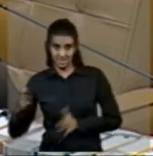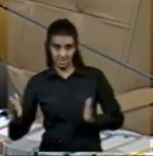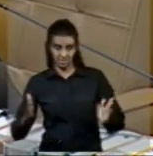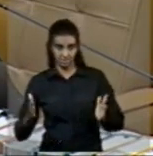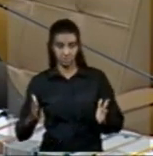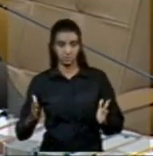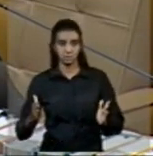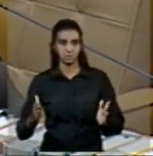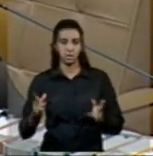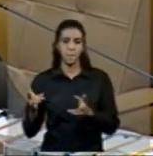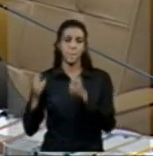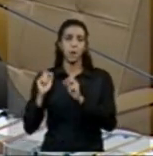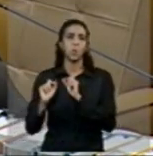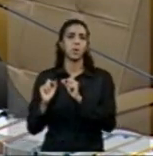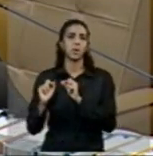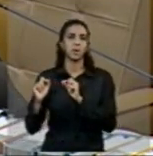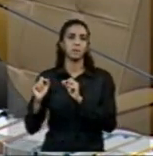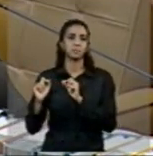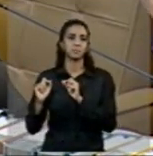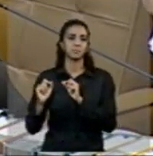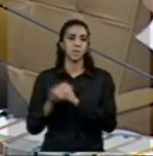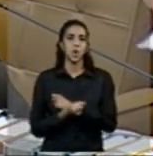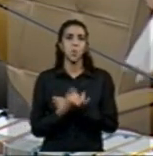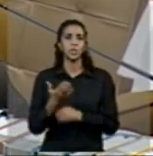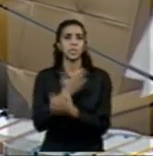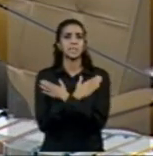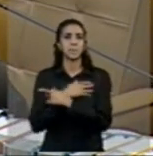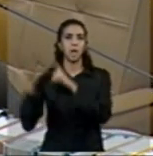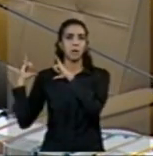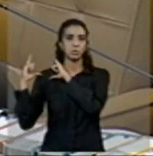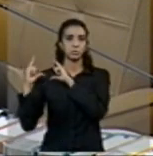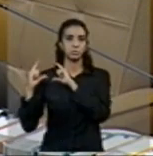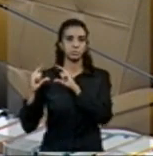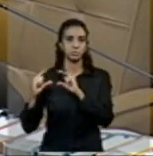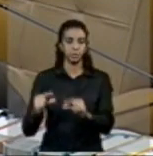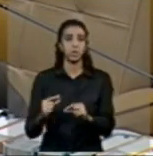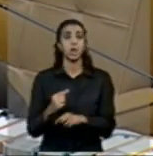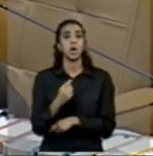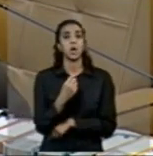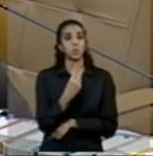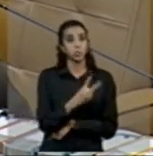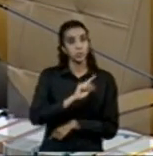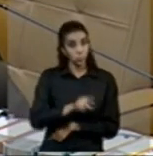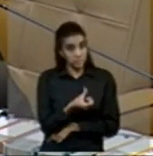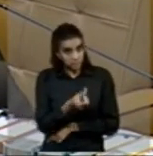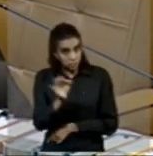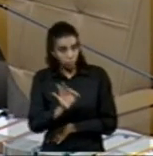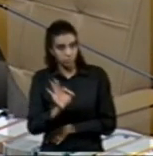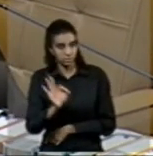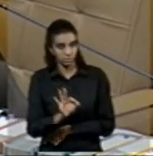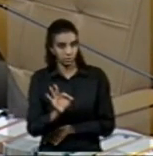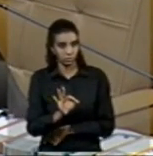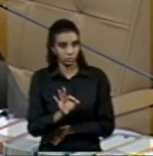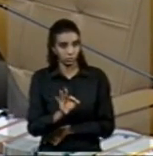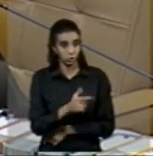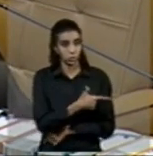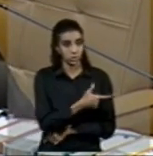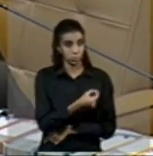se observa um decréscimo da taxa de desemprego, que varia de 12,6% em